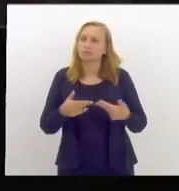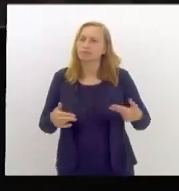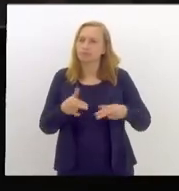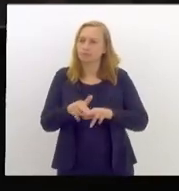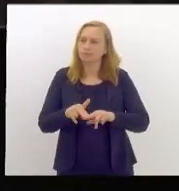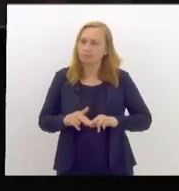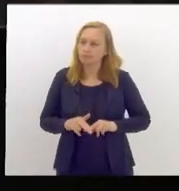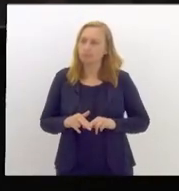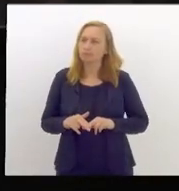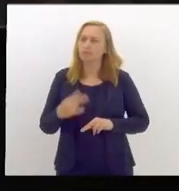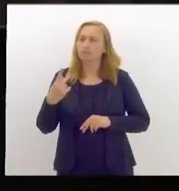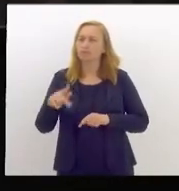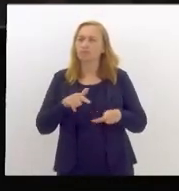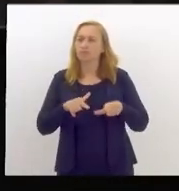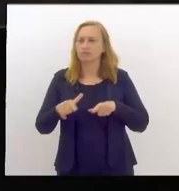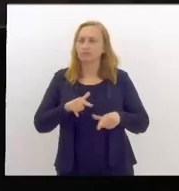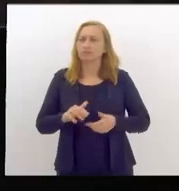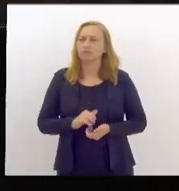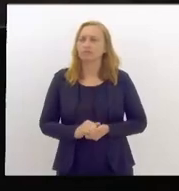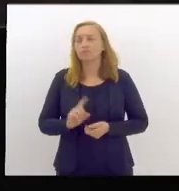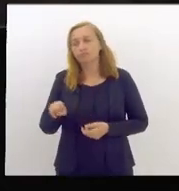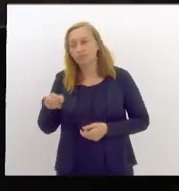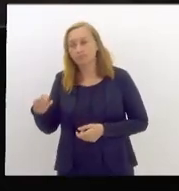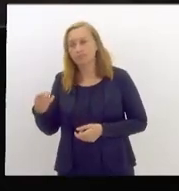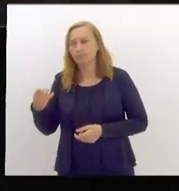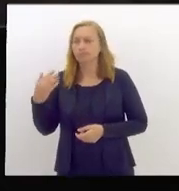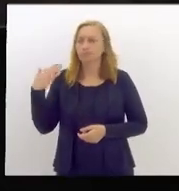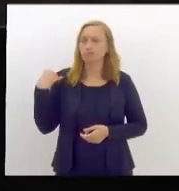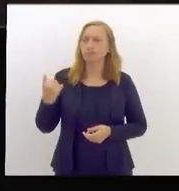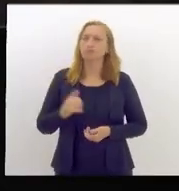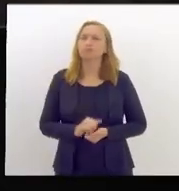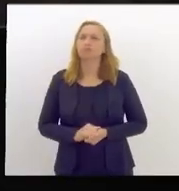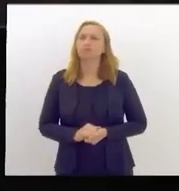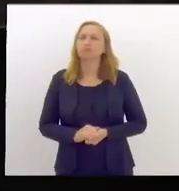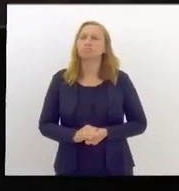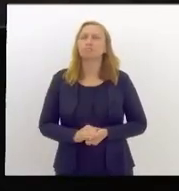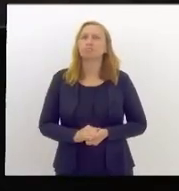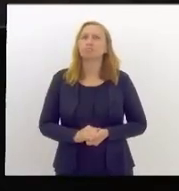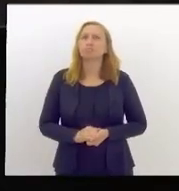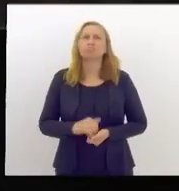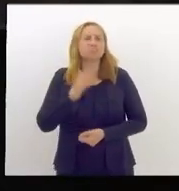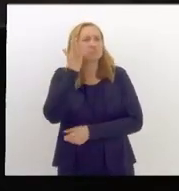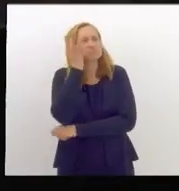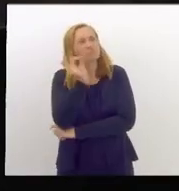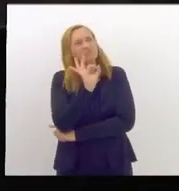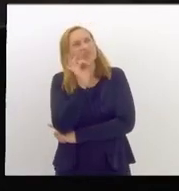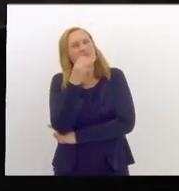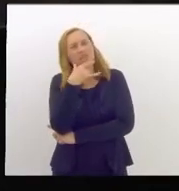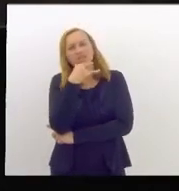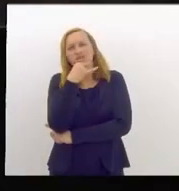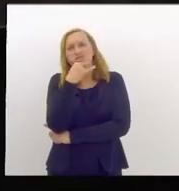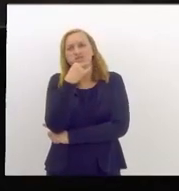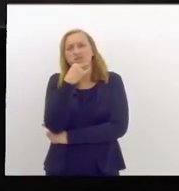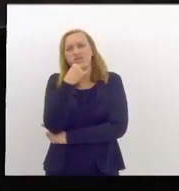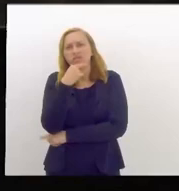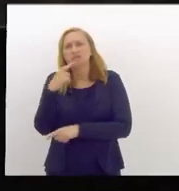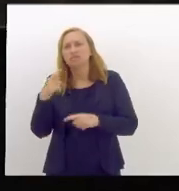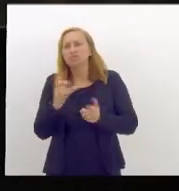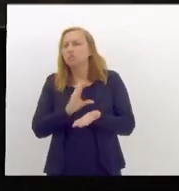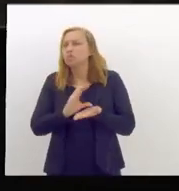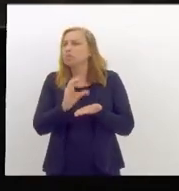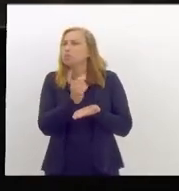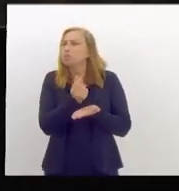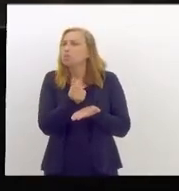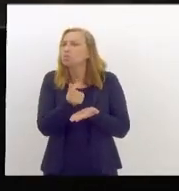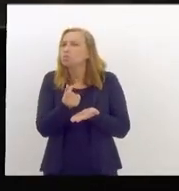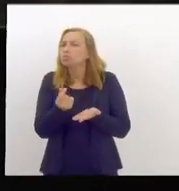de exercer a sua função por outro lado né A gente não entende aonde estão esses recursos